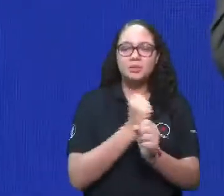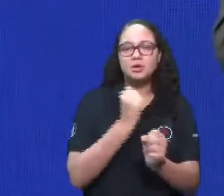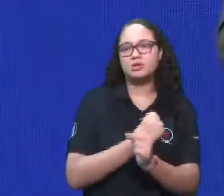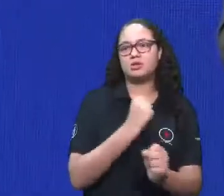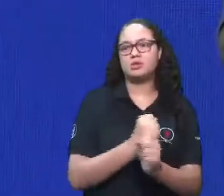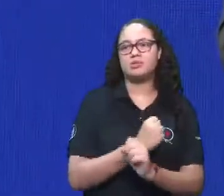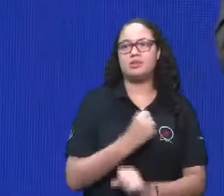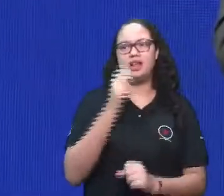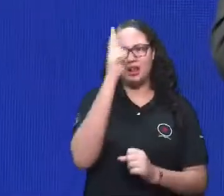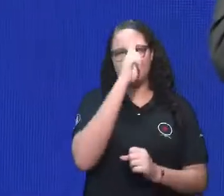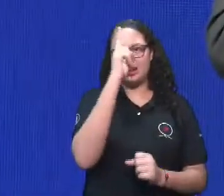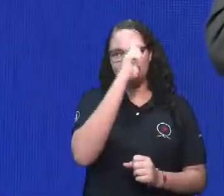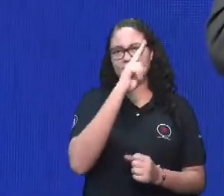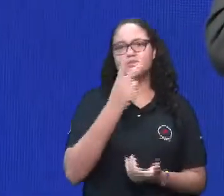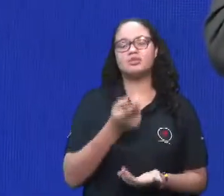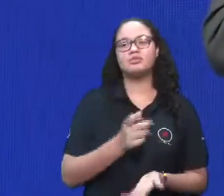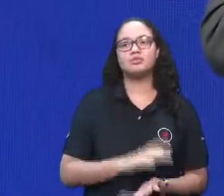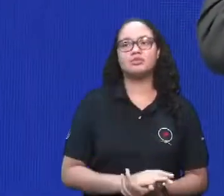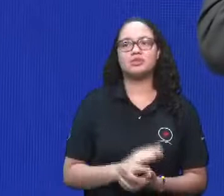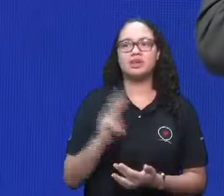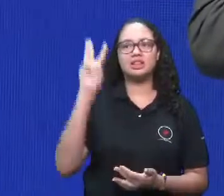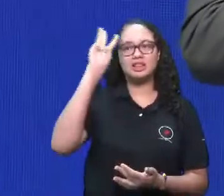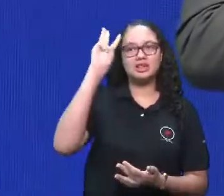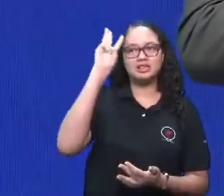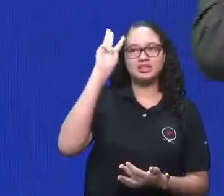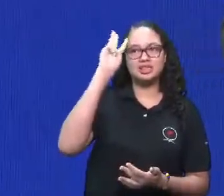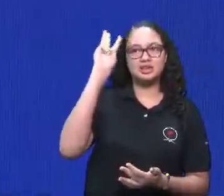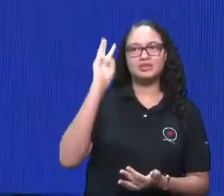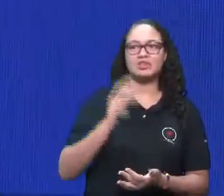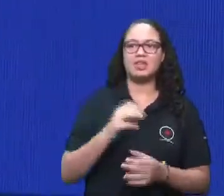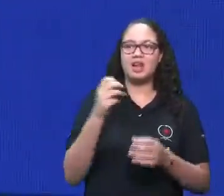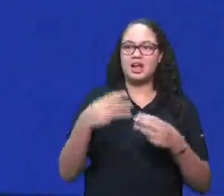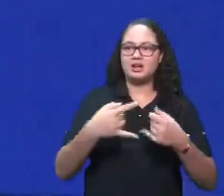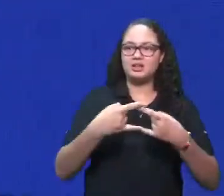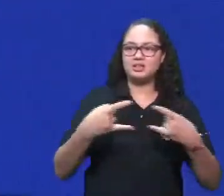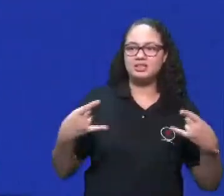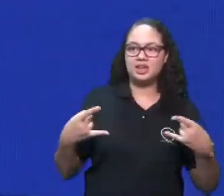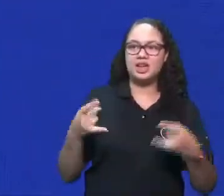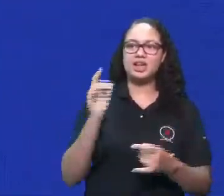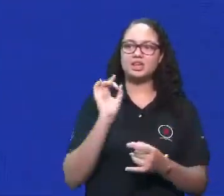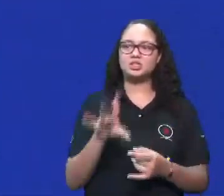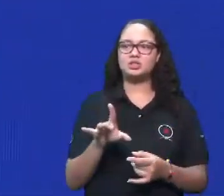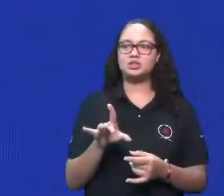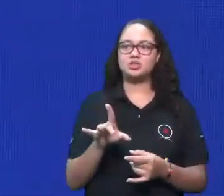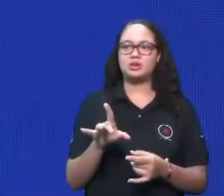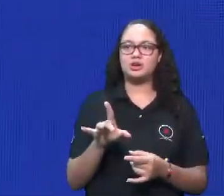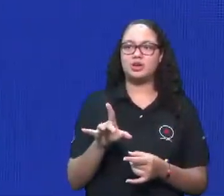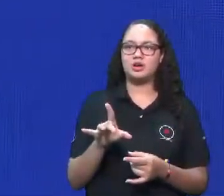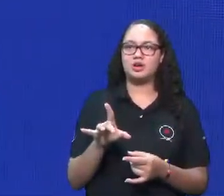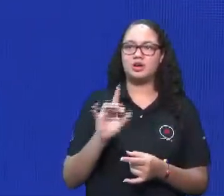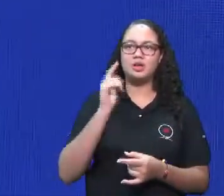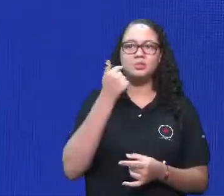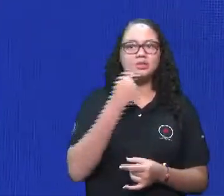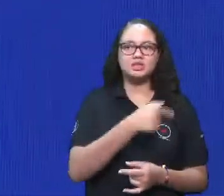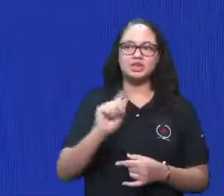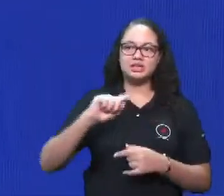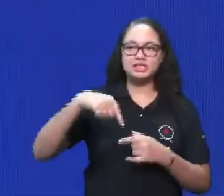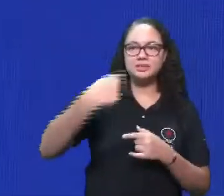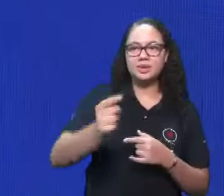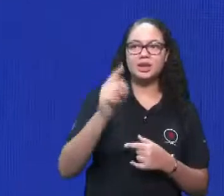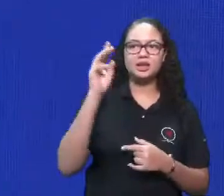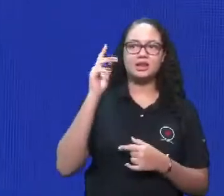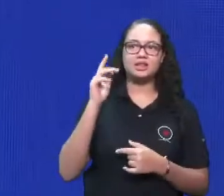lembro direitinho, foi numa terça-feira. O cheque só compensou de segunda para terça na outra semana. Na